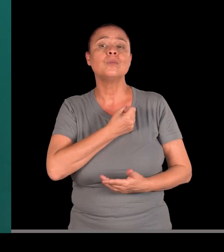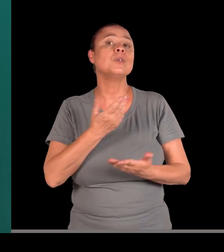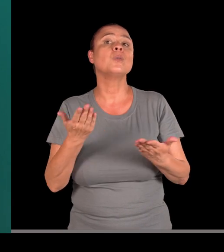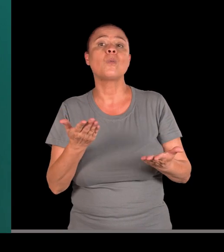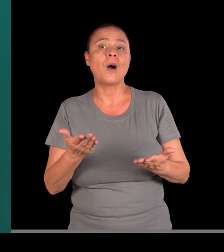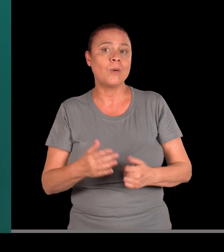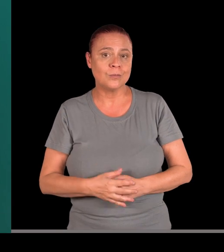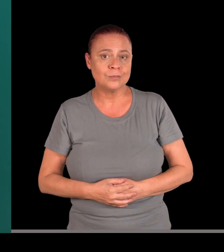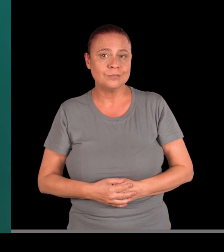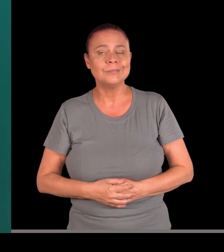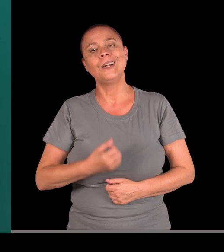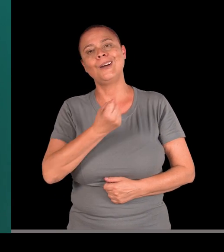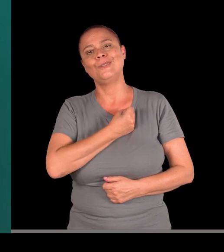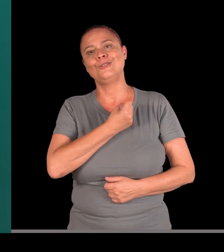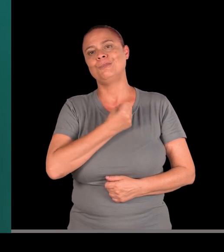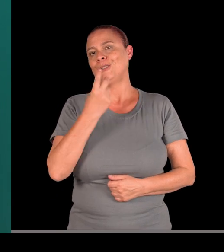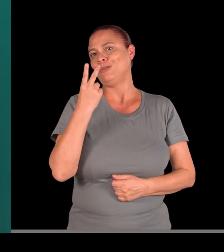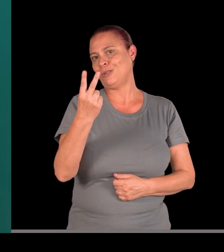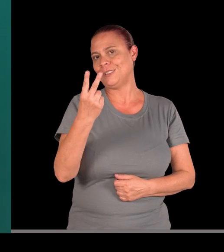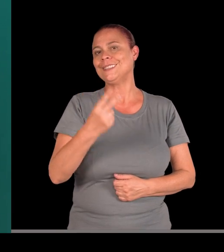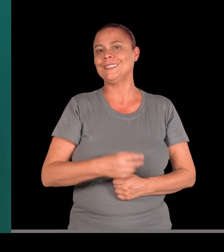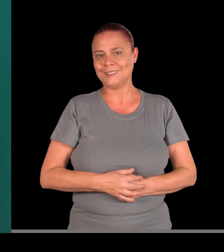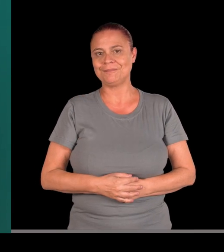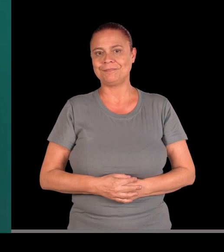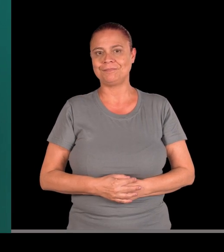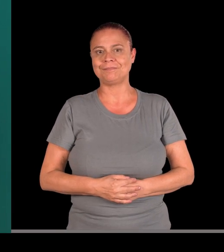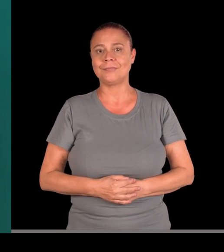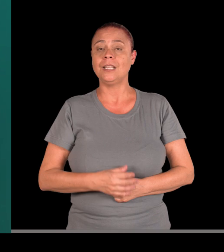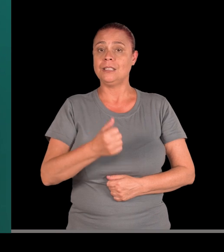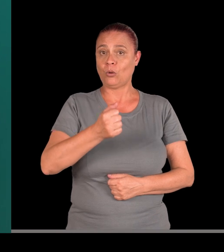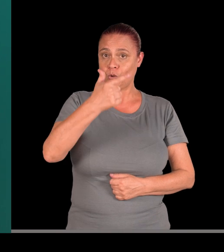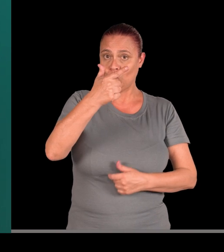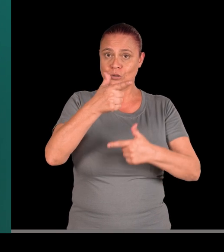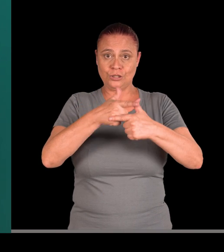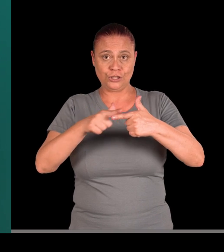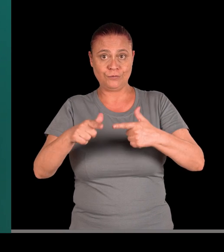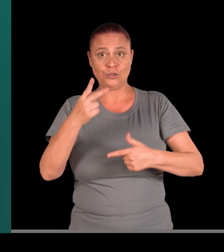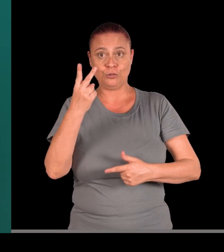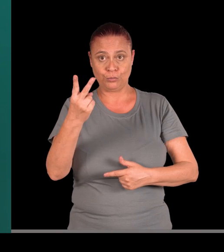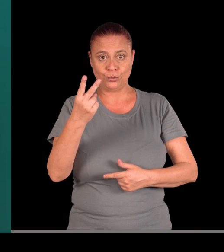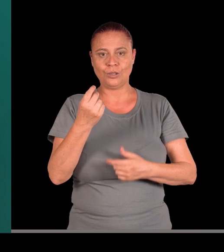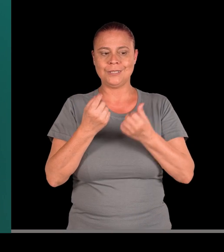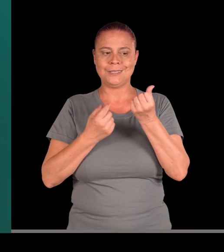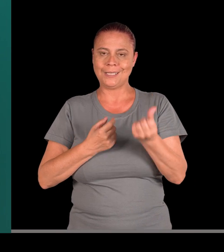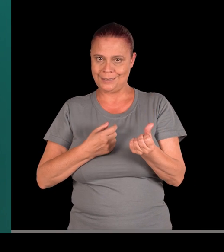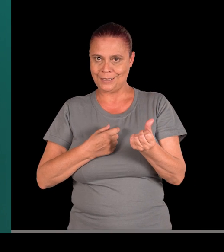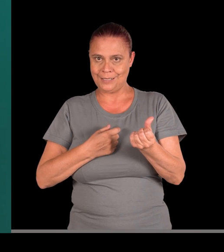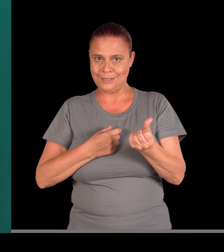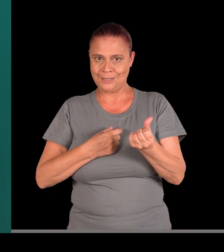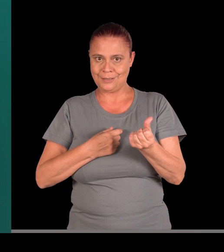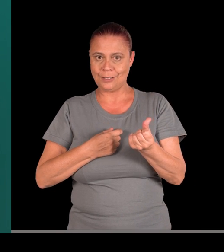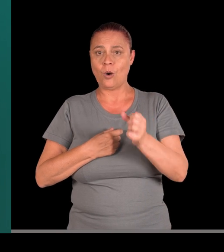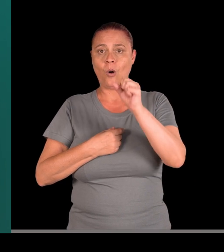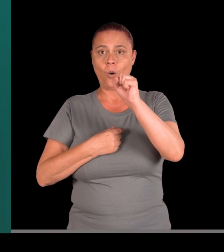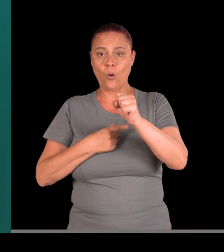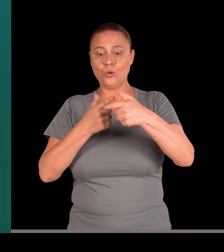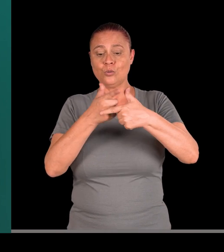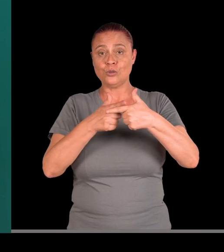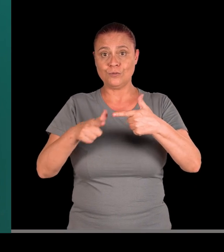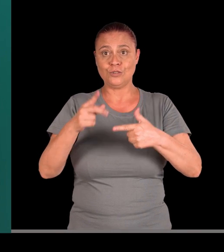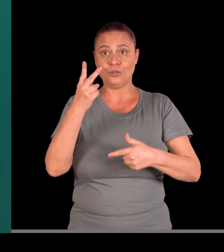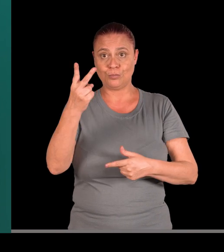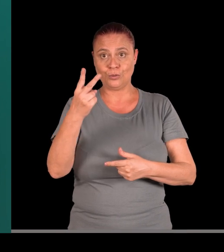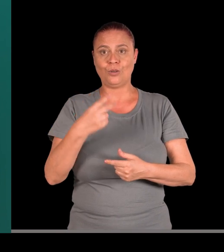ou um deles ou os dois? O número 2. Então, eu vou pegar o 12 e dividir por 2, que dá 6.